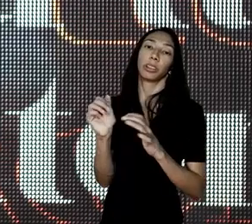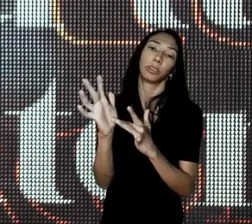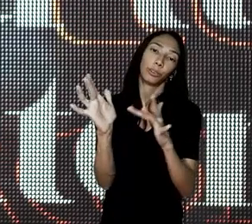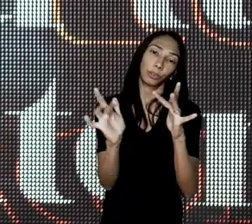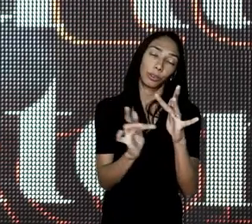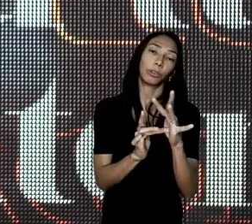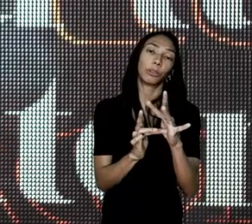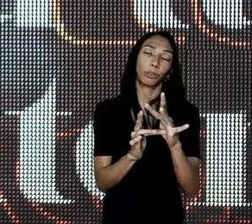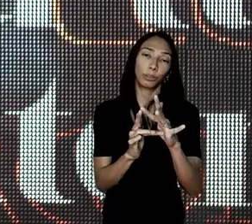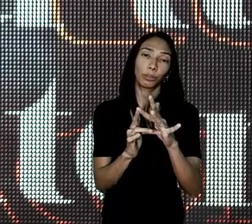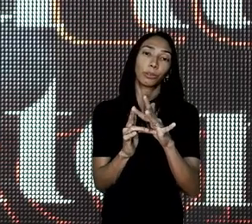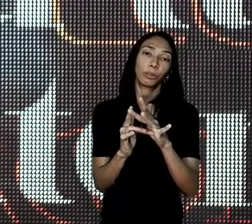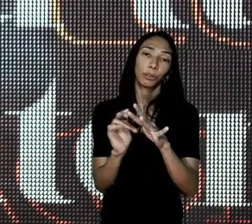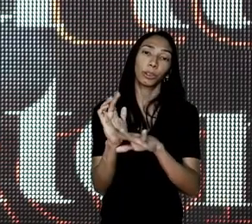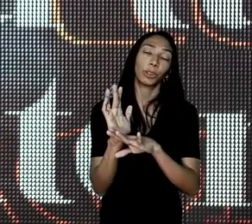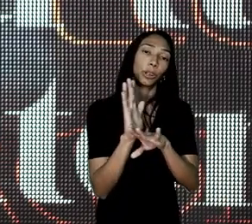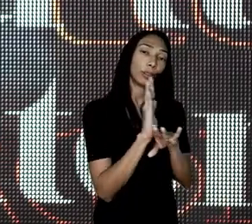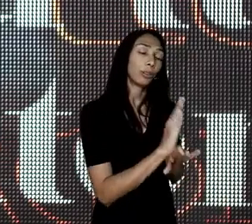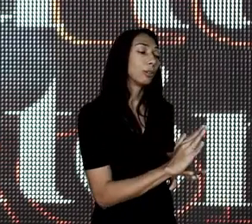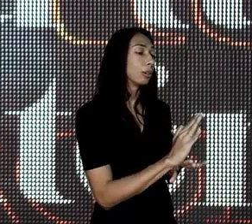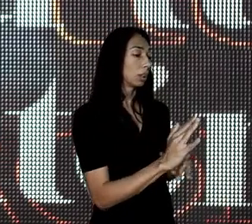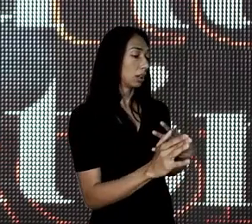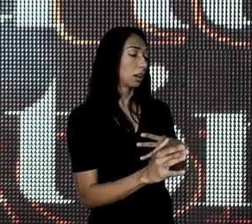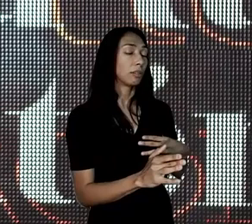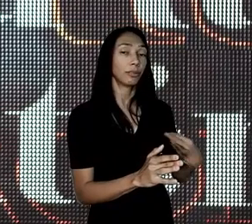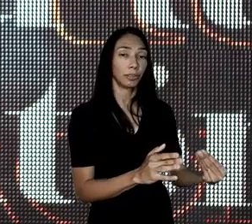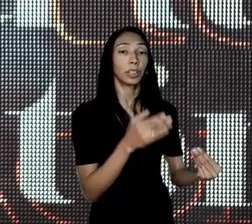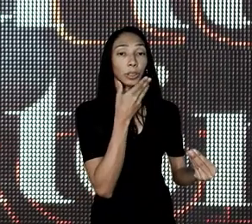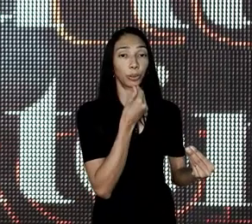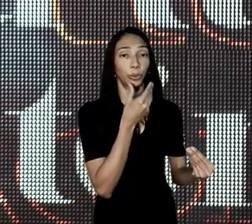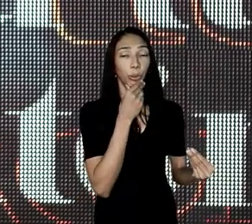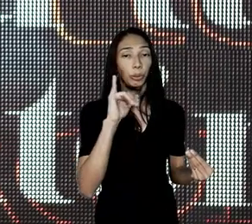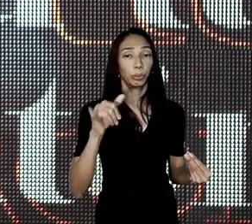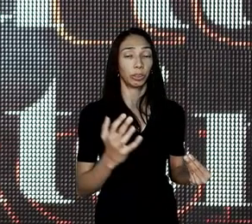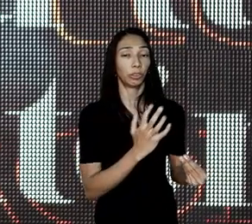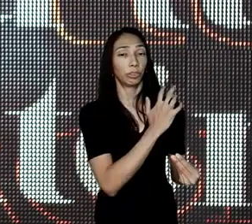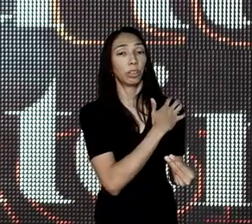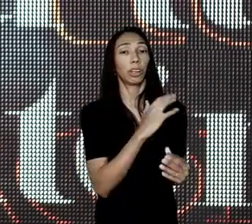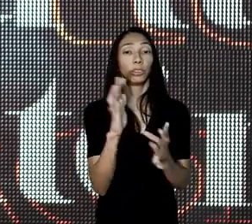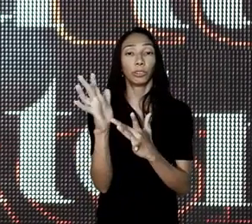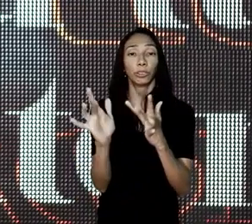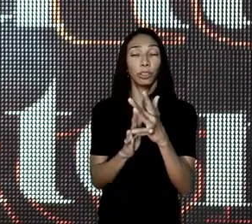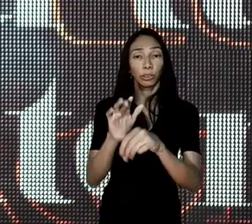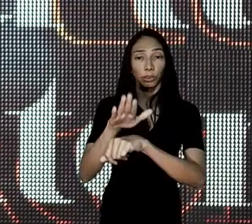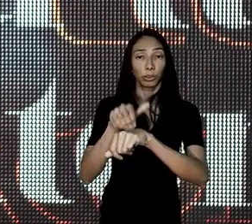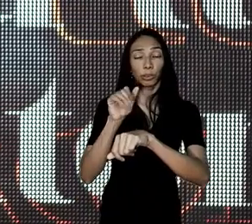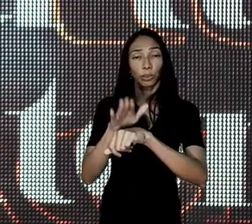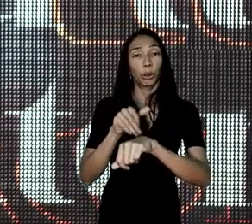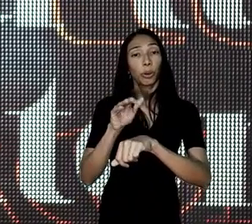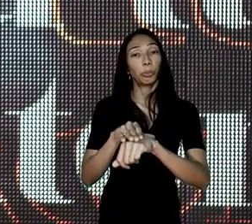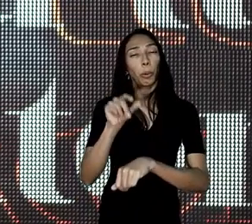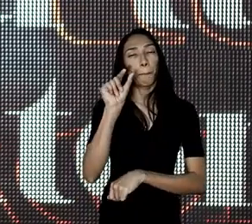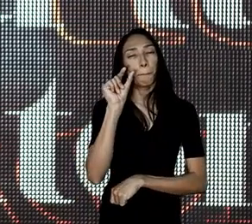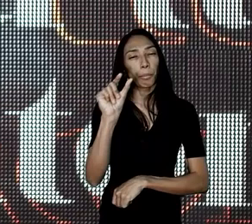para ressuscitar a filha do homem importante, Ele convida alguns poucos, aqueles que criam no milagre, e diz assim: